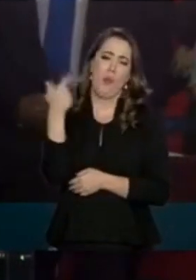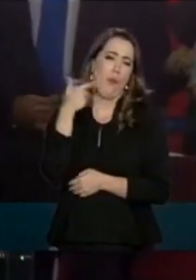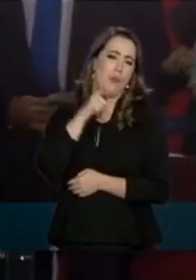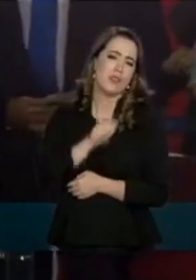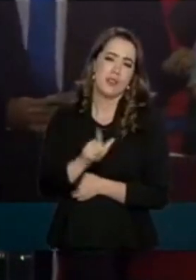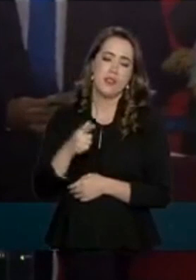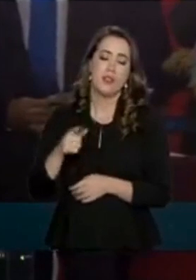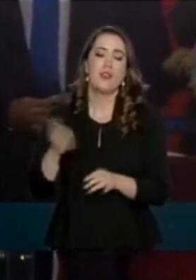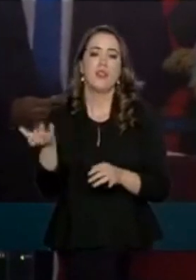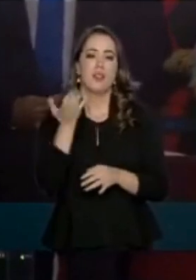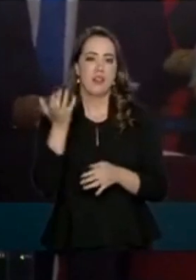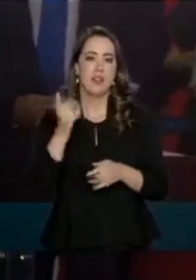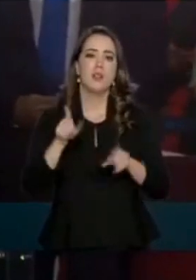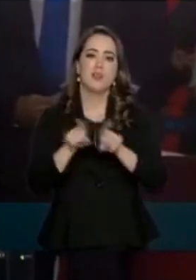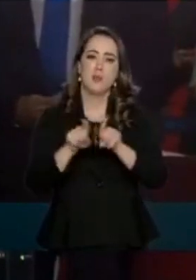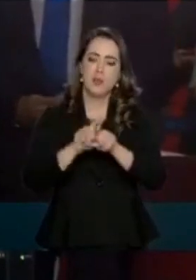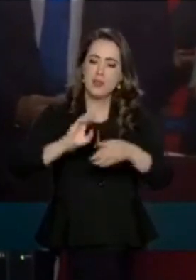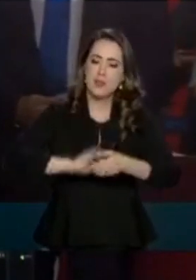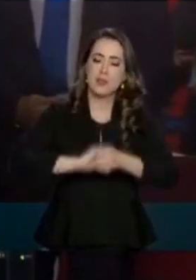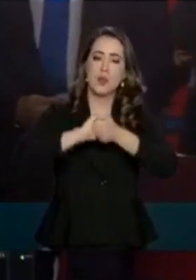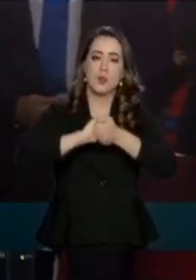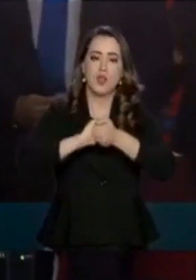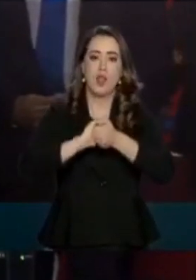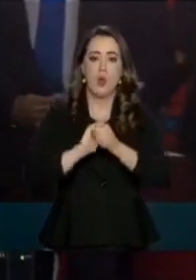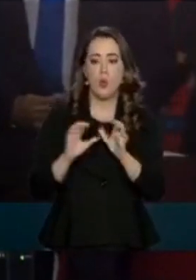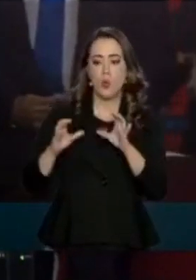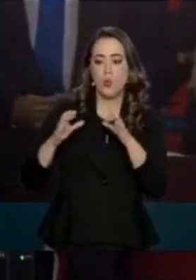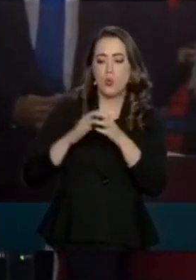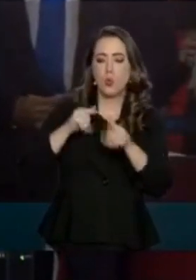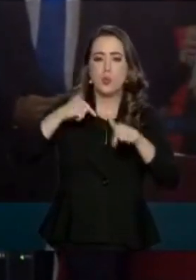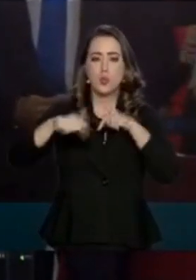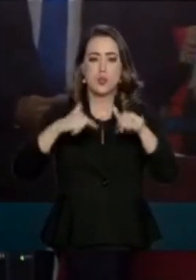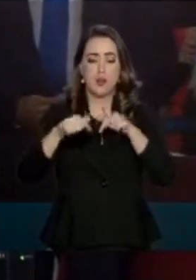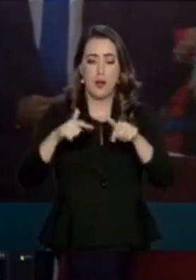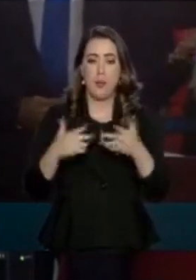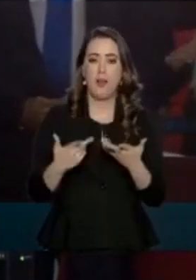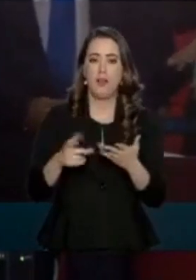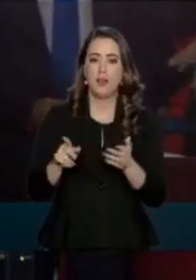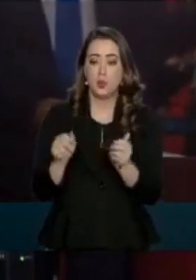eu quero saudar da minha comitiva algumas pessoas.